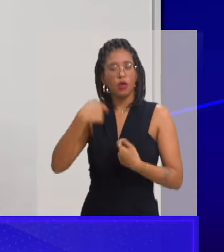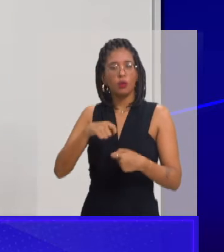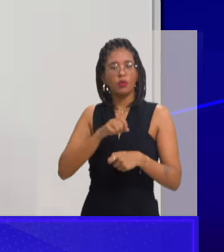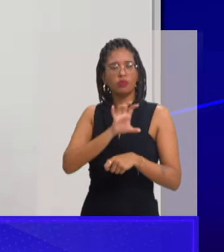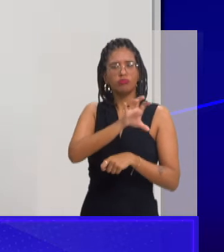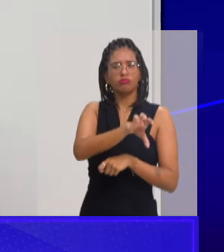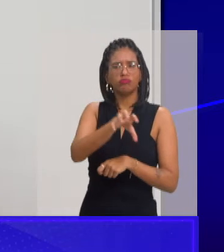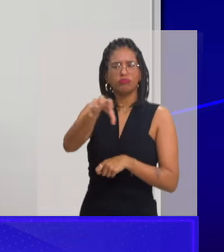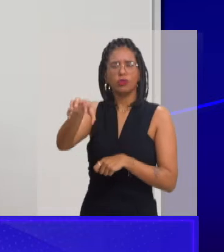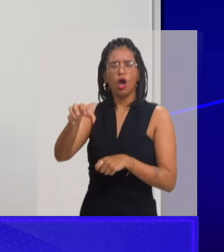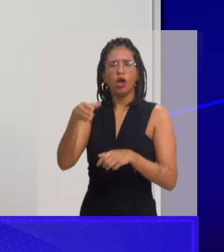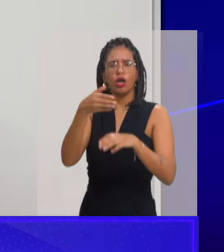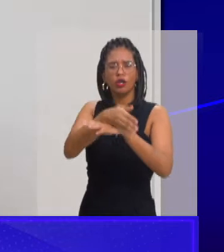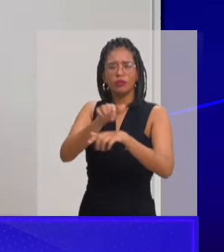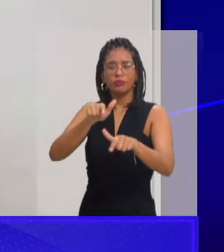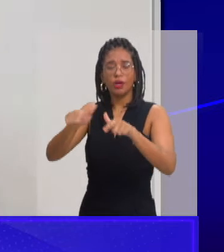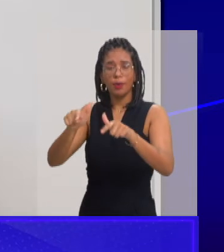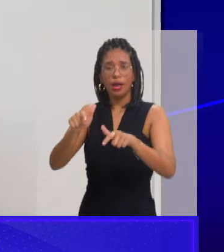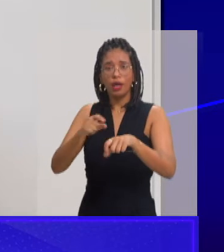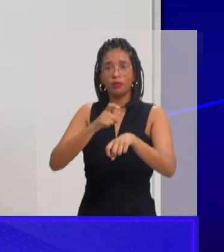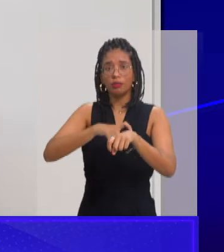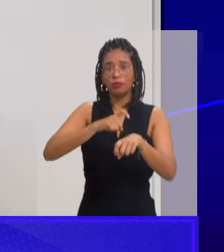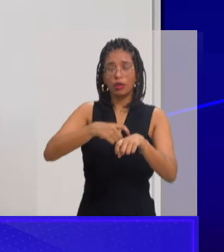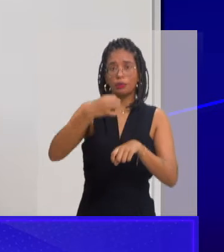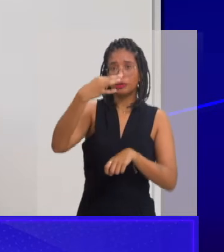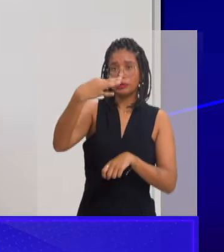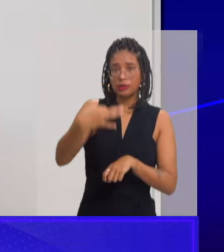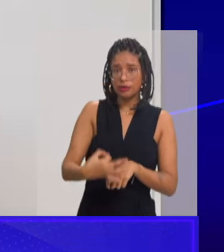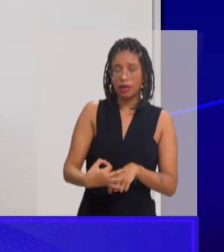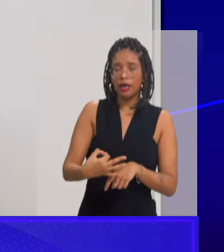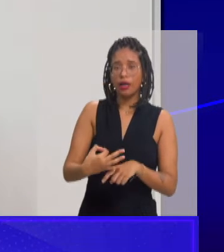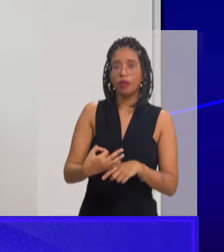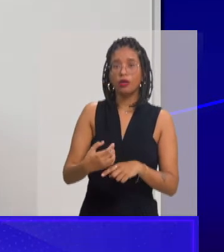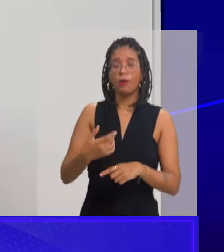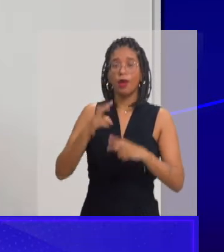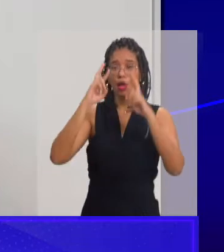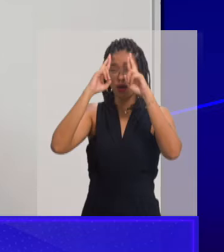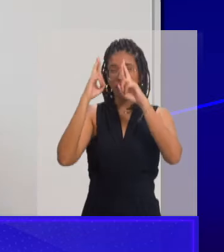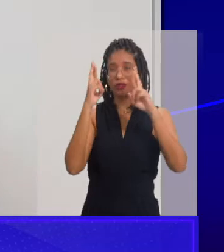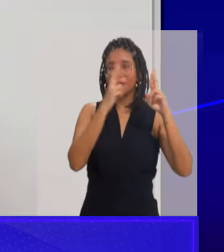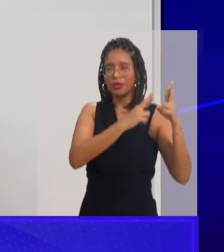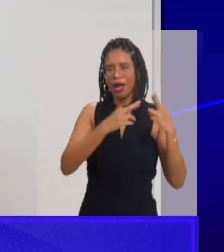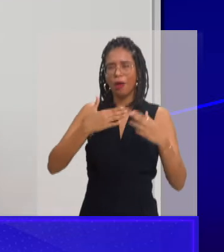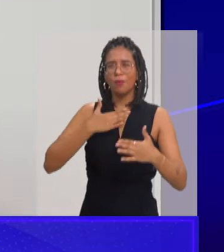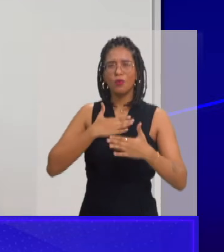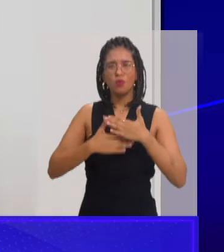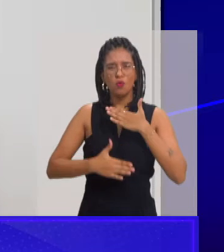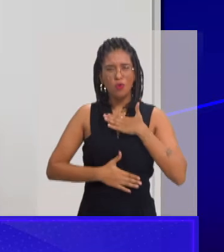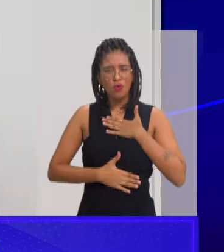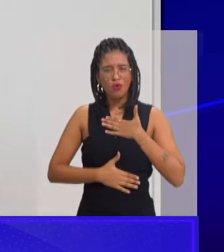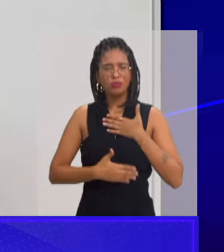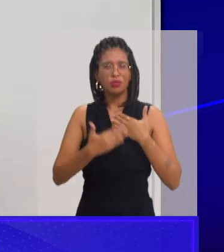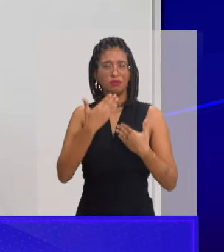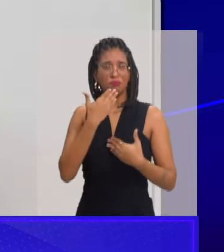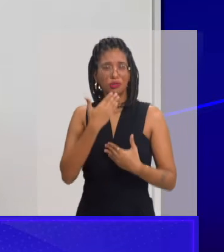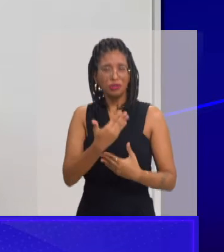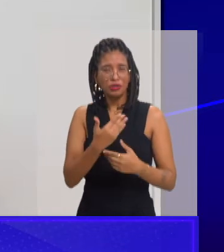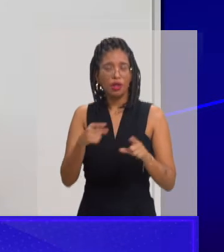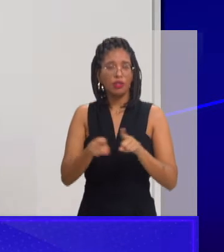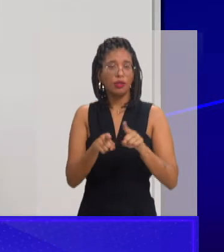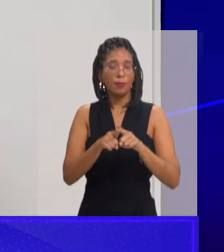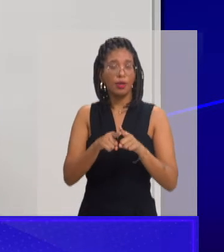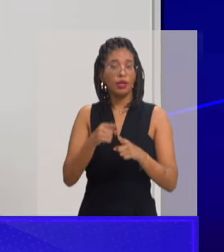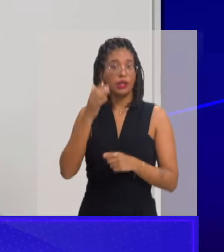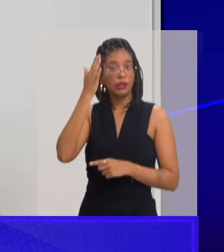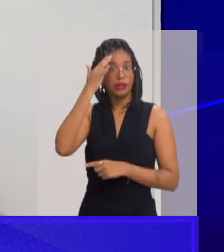eu corria nas universidades, tudo ao mesmo tempo. Aí eu entendi que eu precisava ocupar cada espaço no